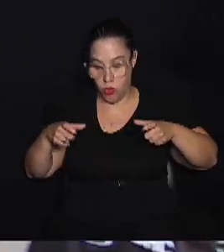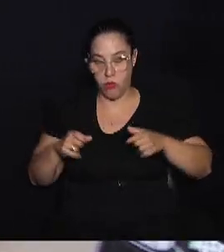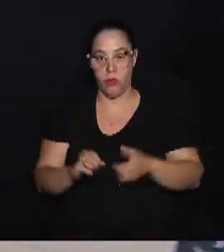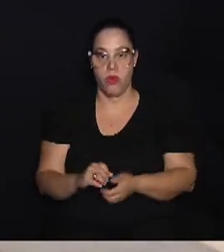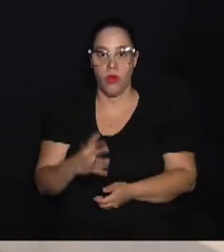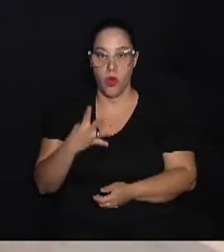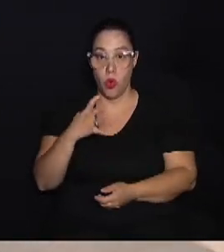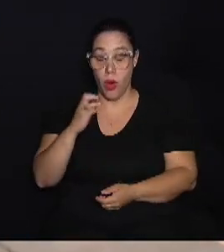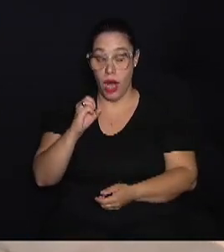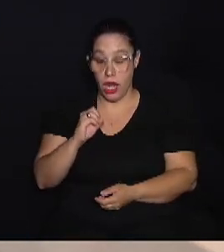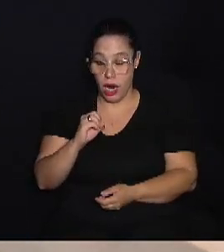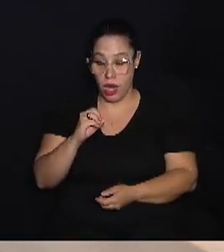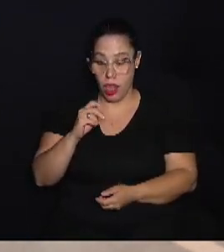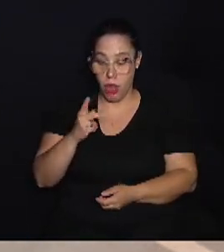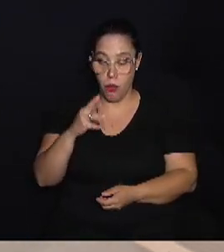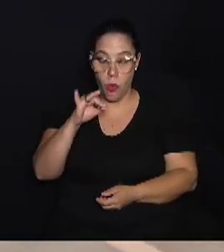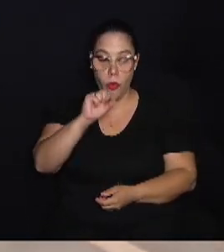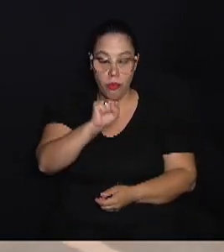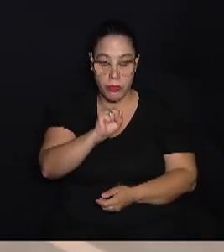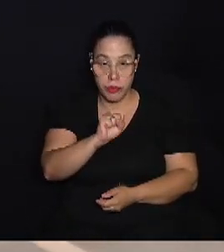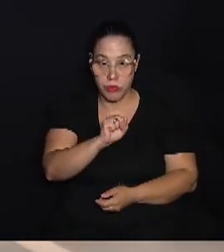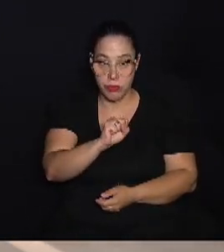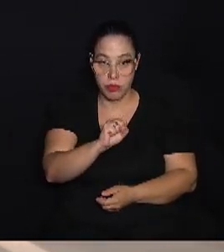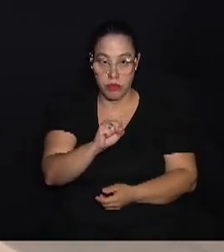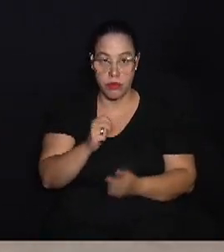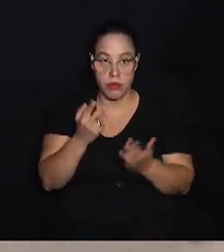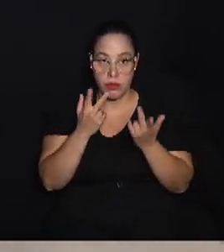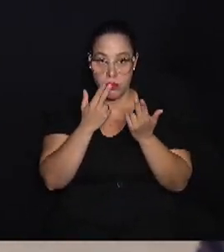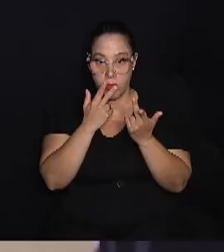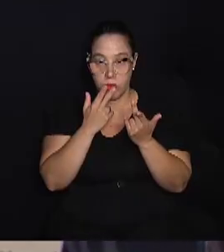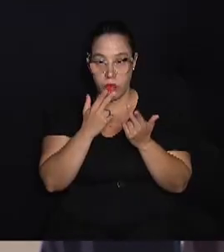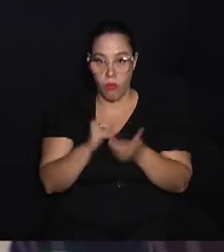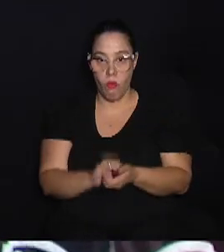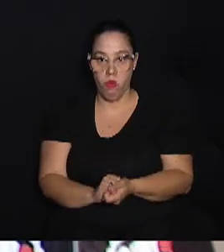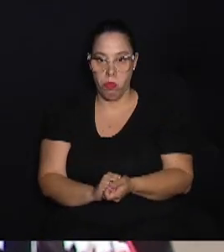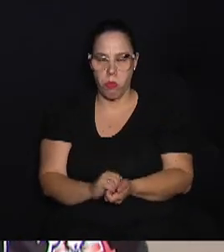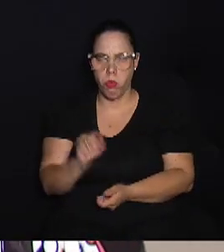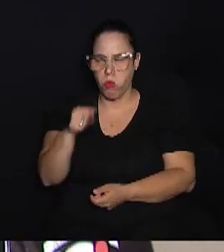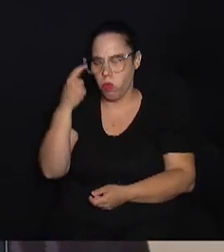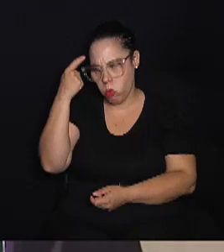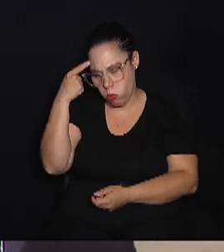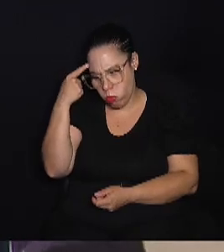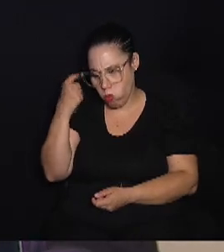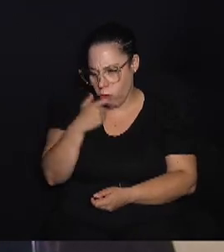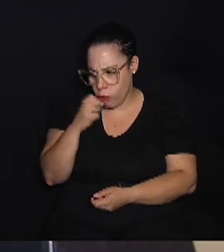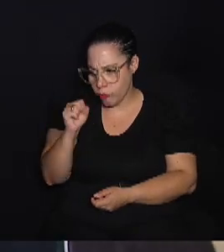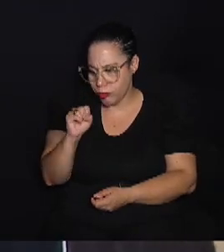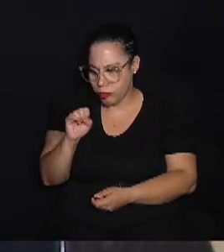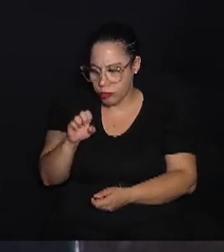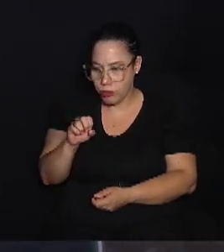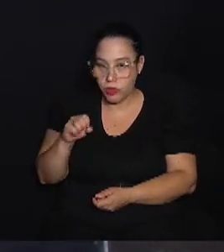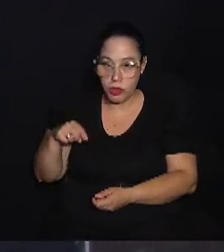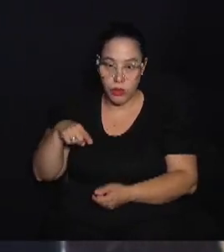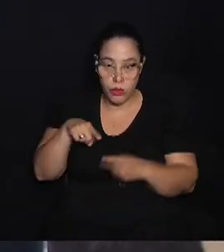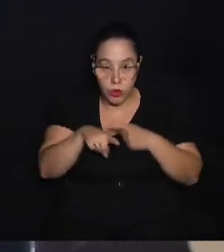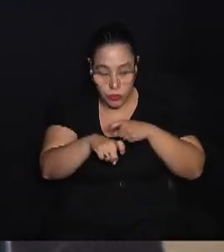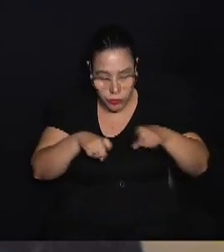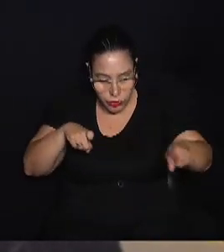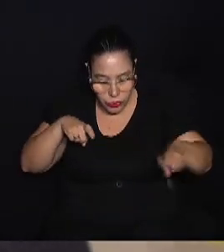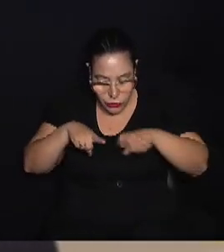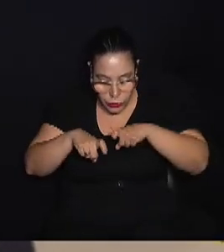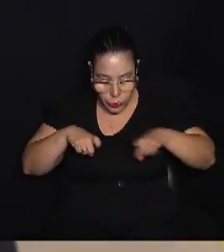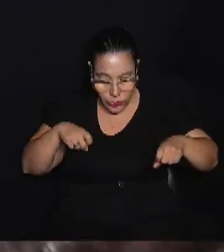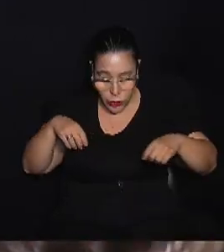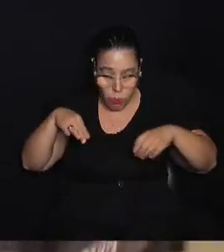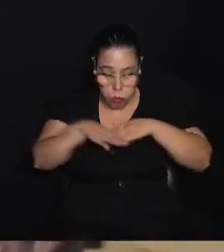40 pontos, em média, sim, os placares próximos. Pensem vocês, são 80 vezes idas e voltas nessa quadra, no mínimo,